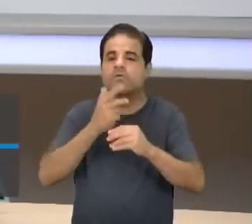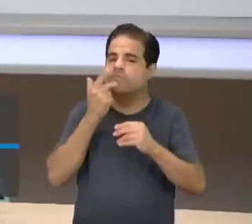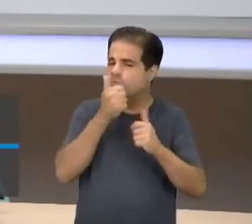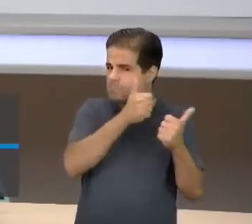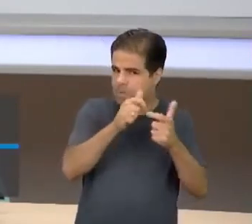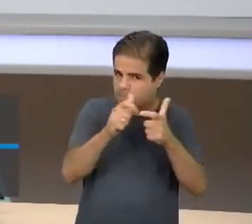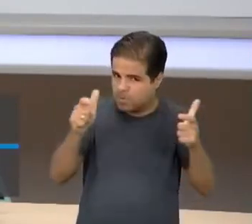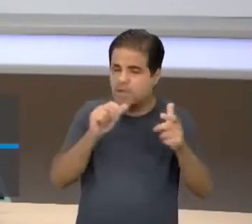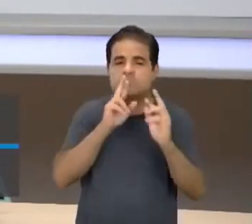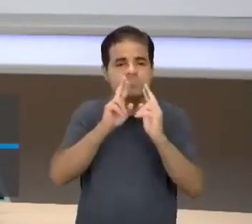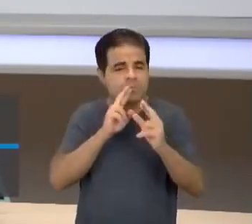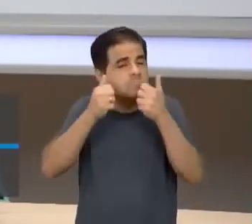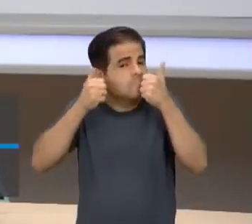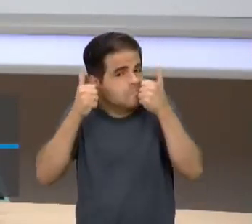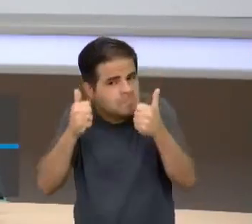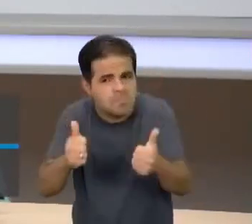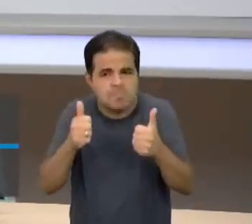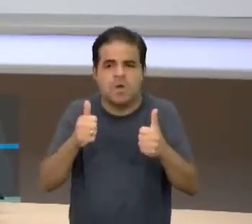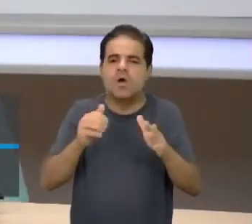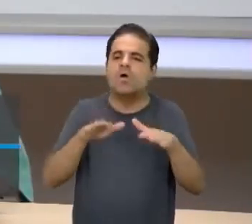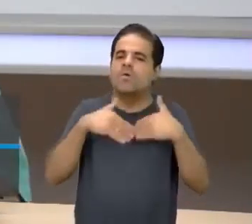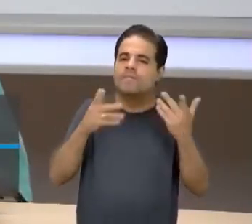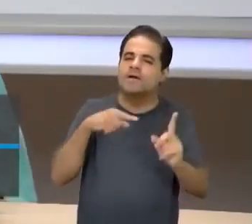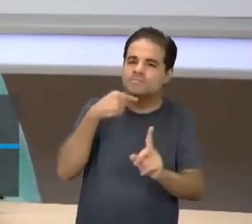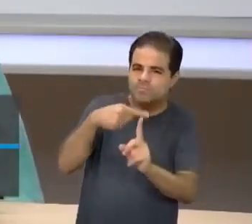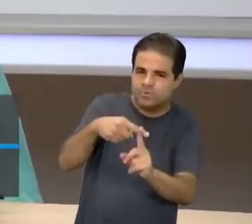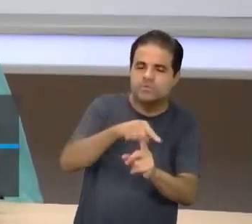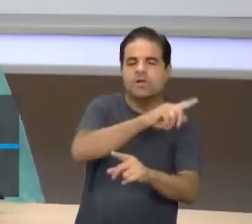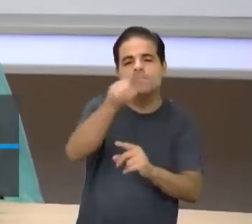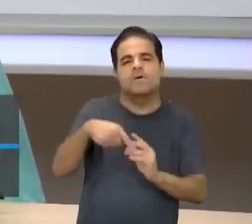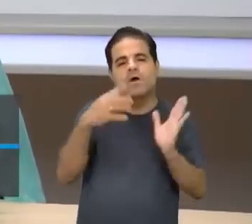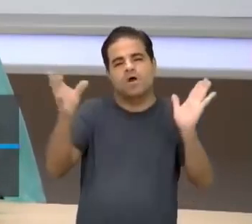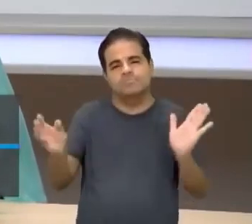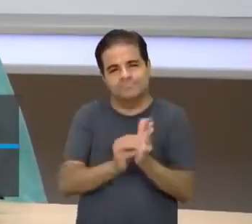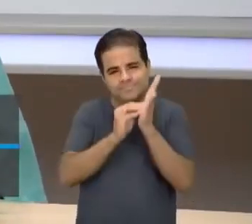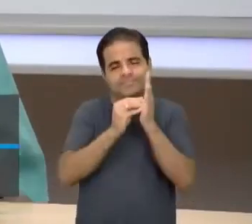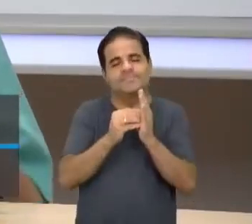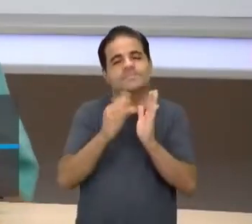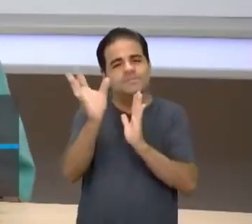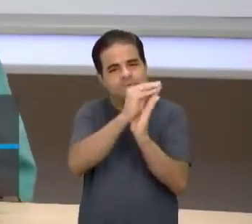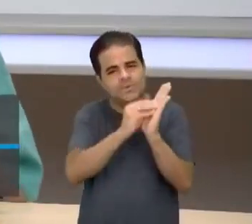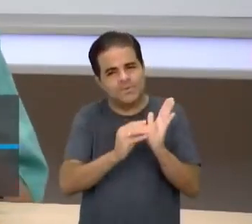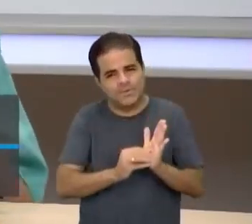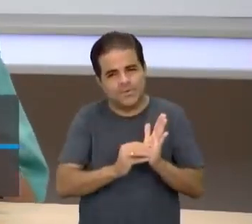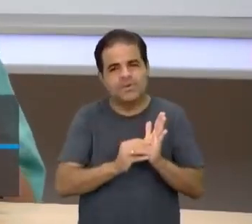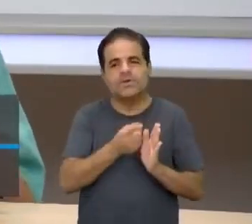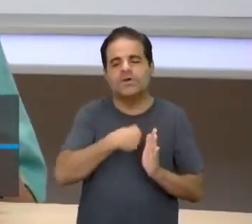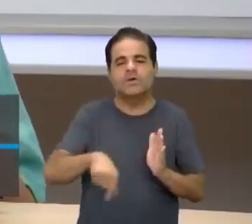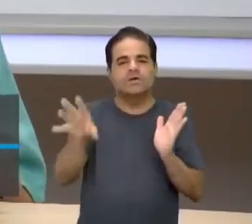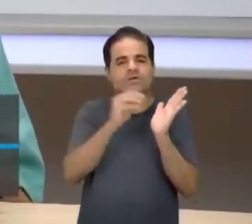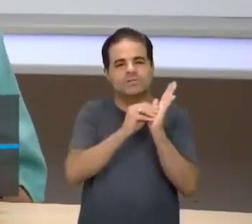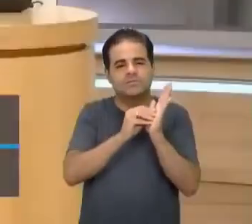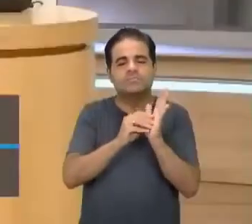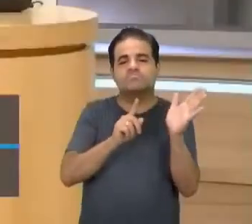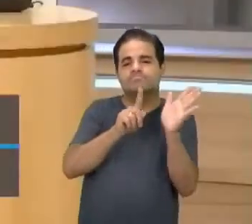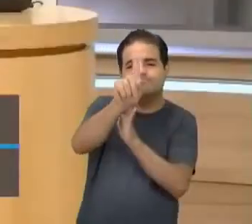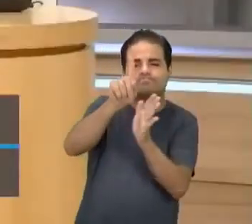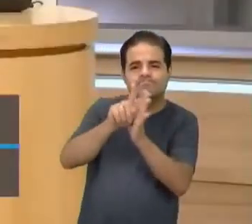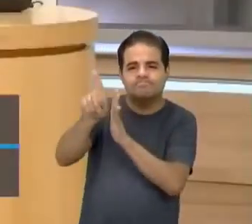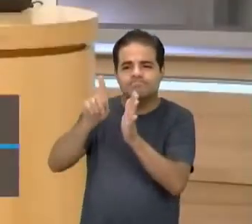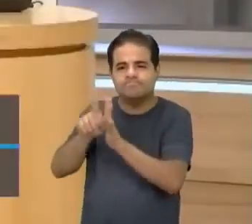que foi muito bom, mas o mais produtivo é vocês que colocaram pra gente, tá? Nós só colocamos algumas